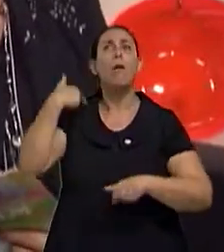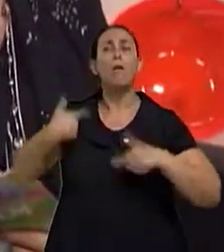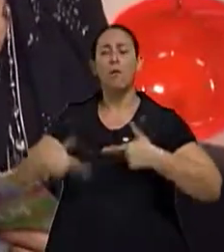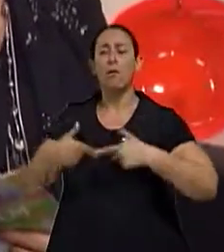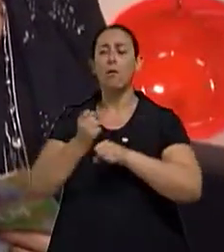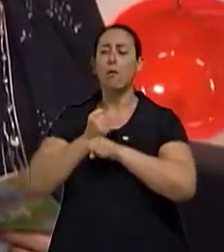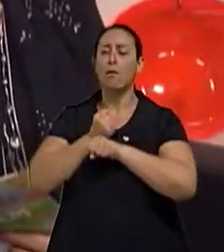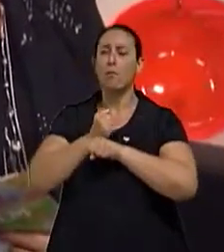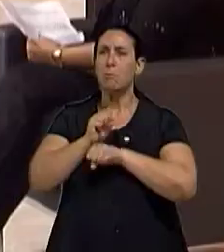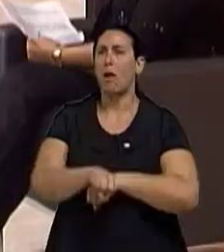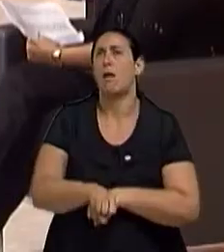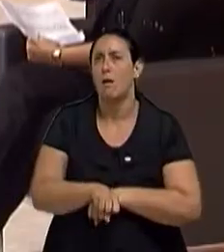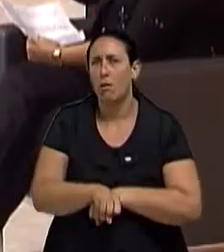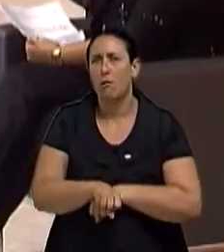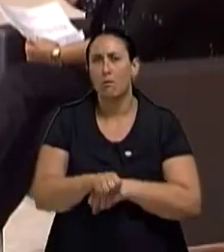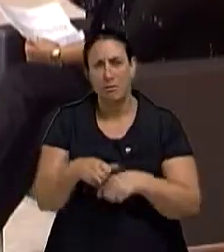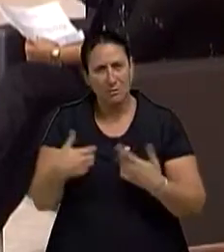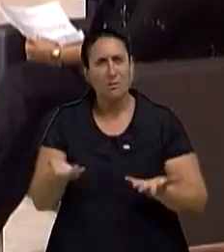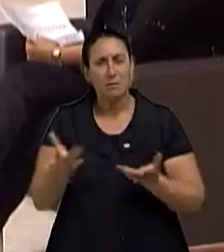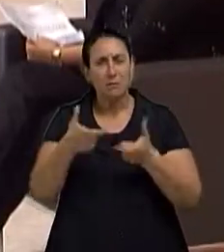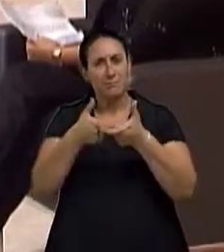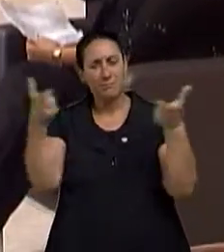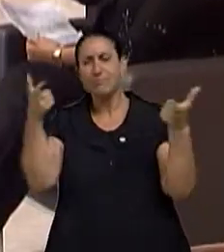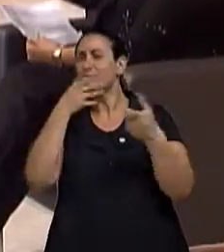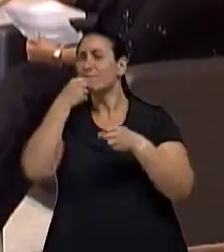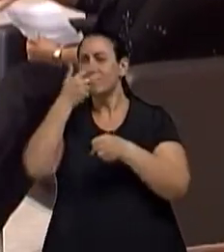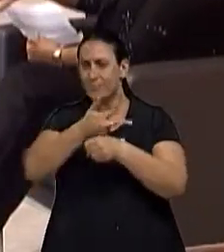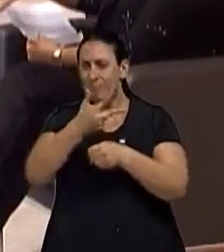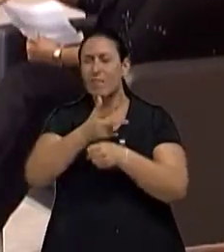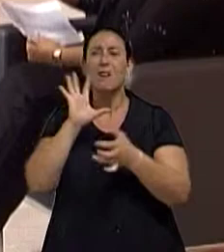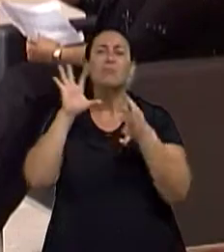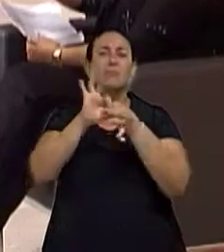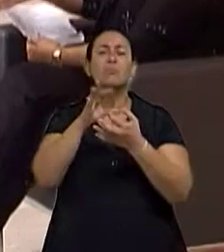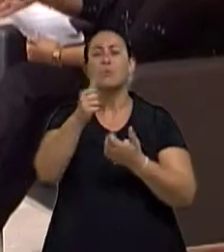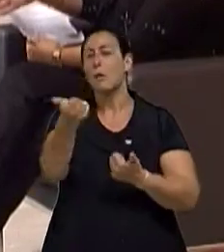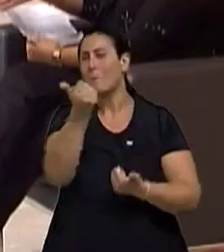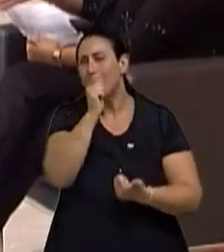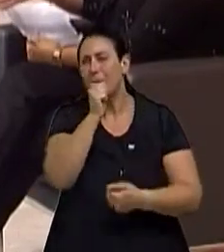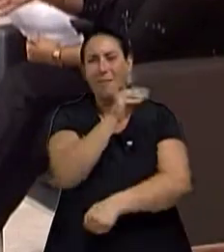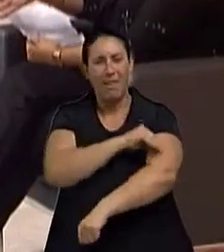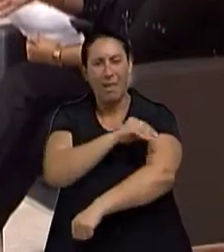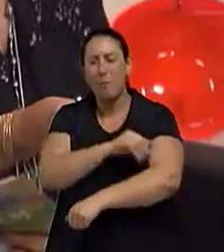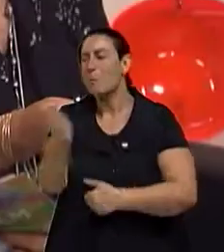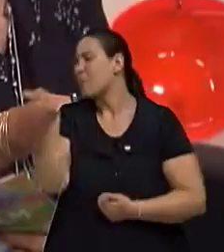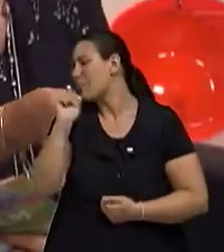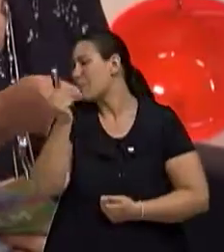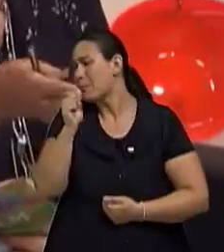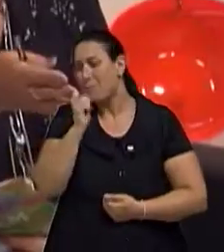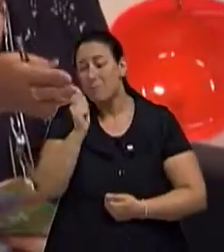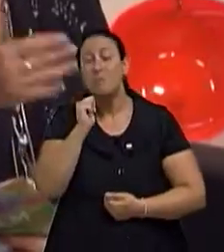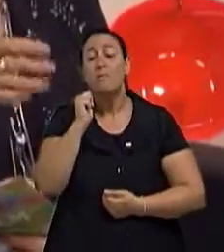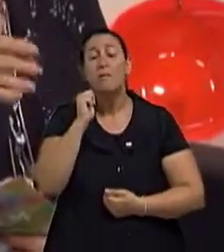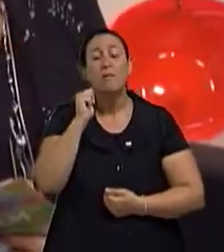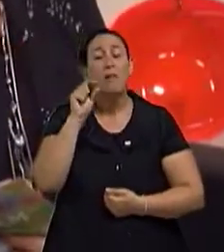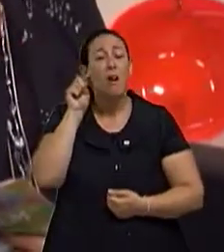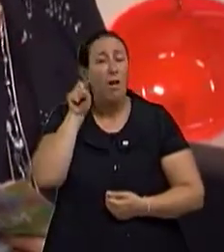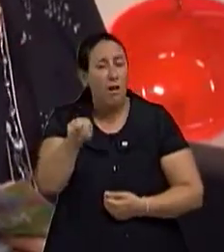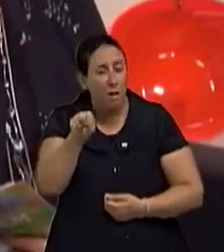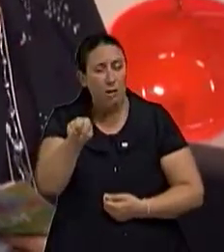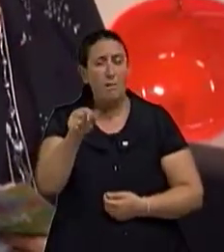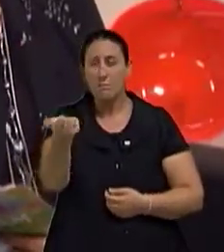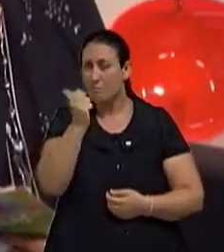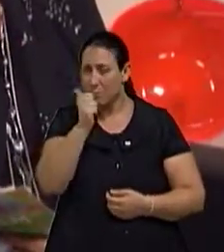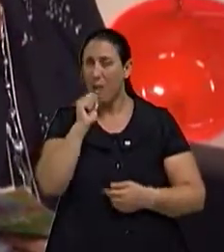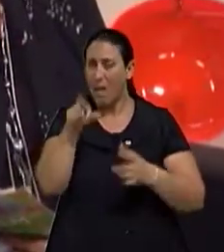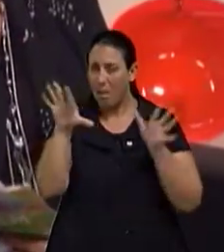de idosos mais homens e ligado à bebida, ligado ao álcool, normalmente, ou muitas